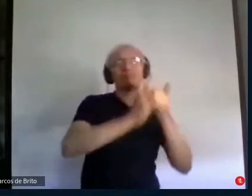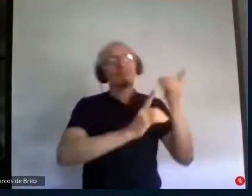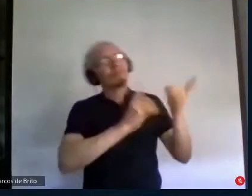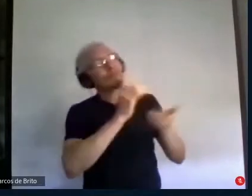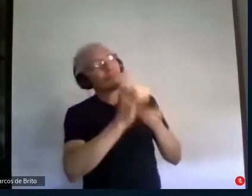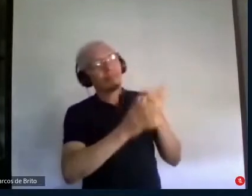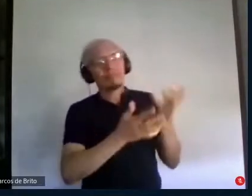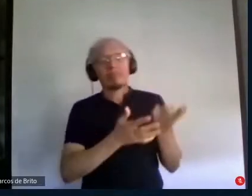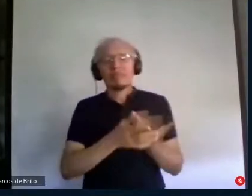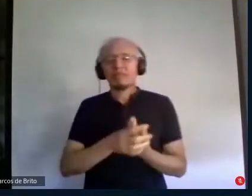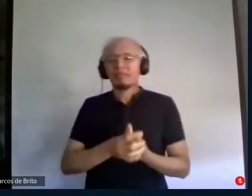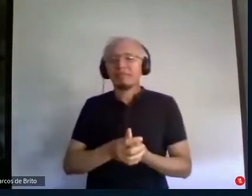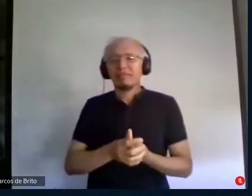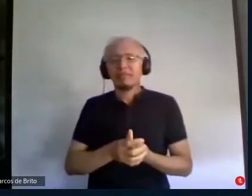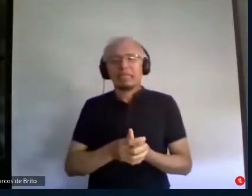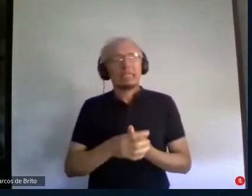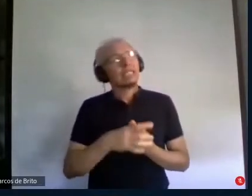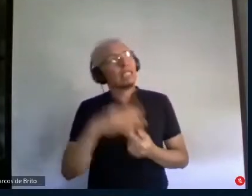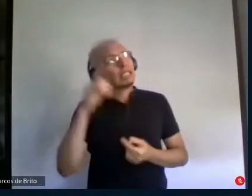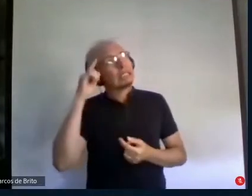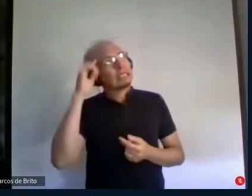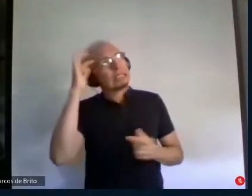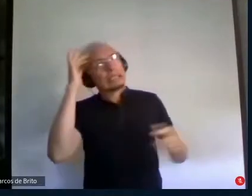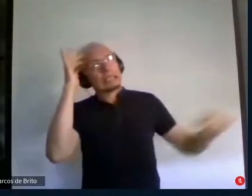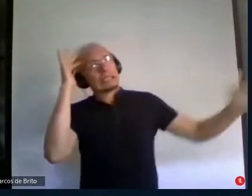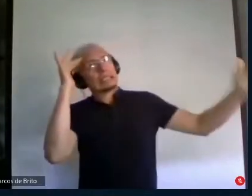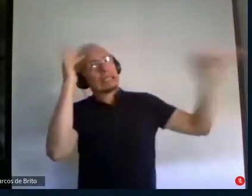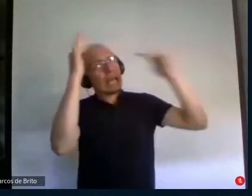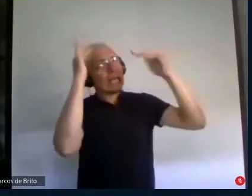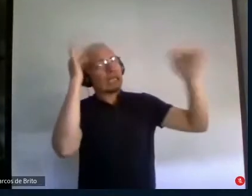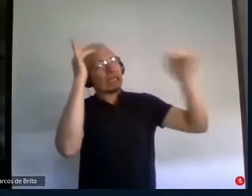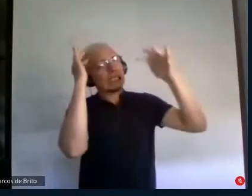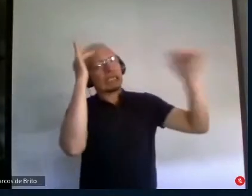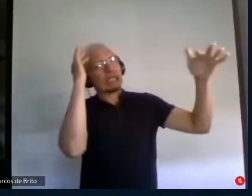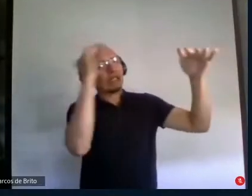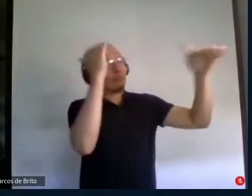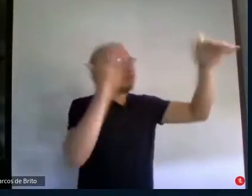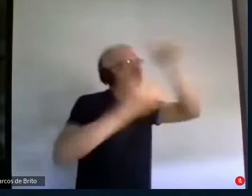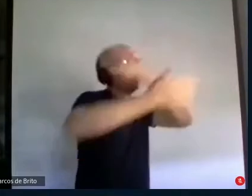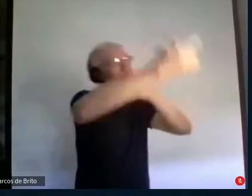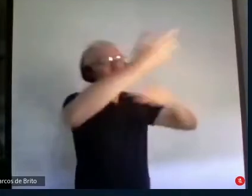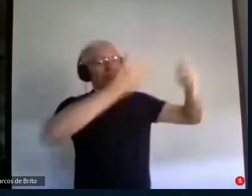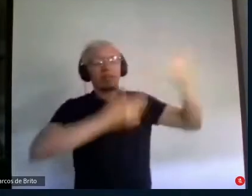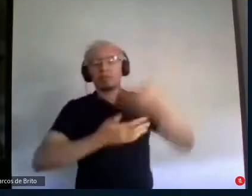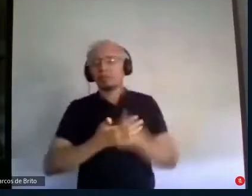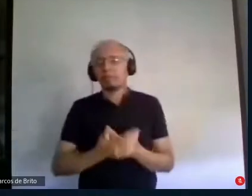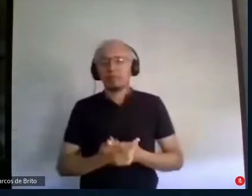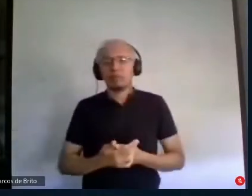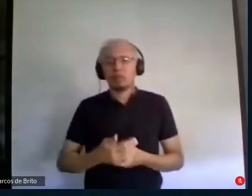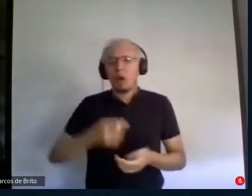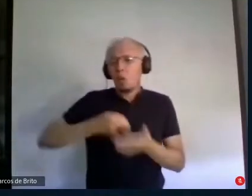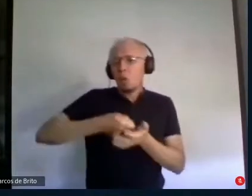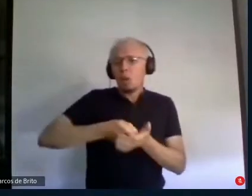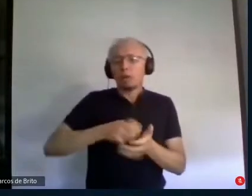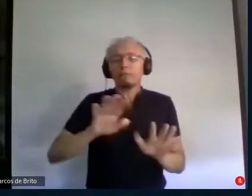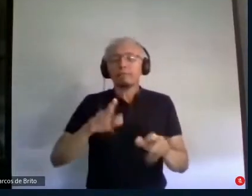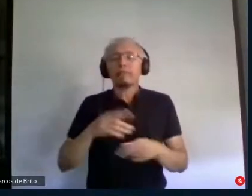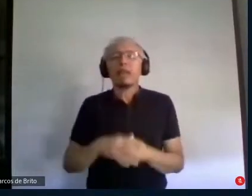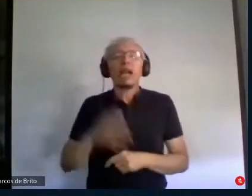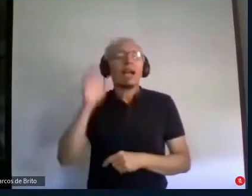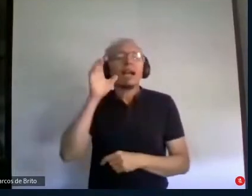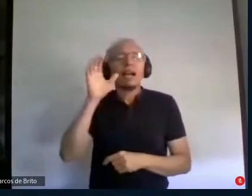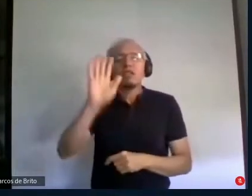de troca de ideias, Lira, do que de fato de rigor e tudo mais. O Carlos já falou de abreviaturas,